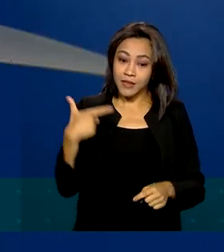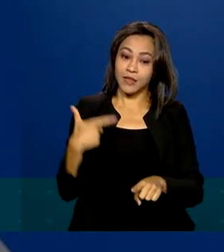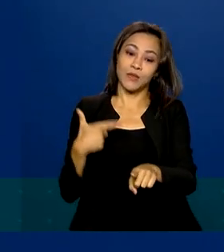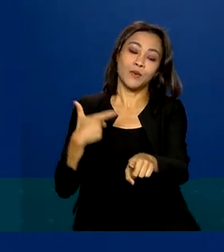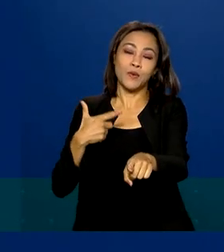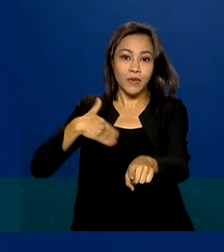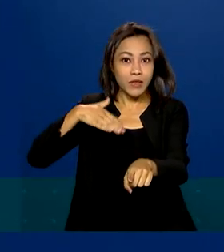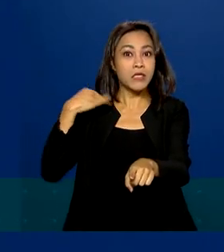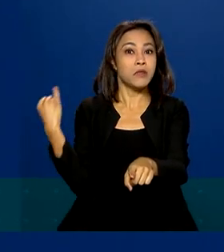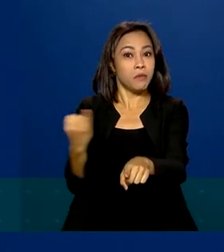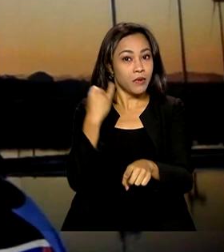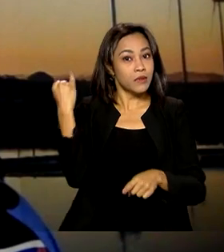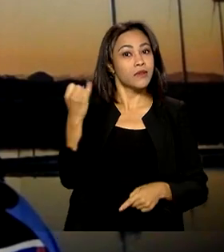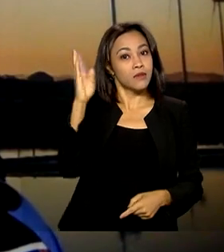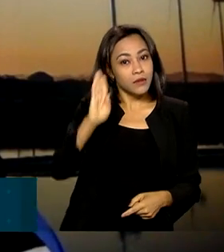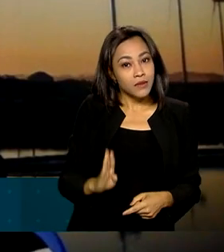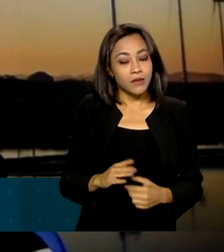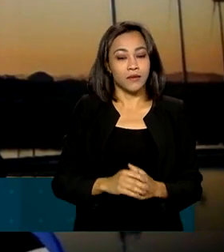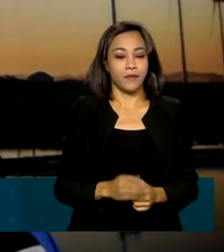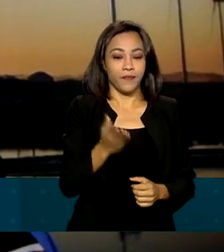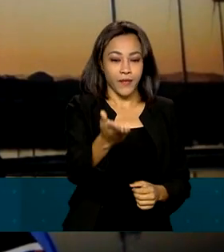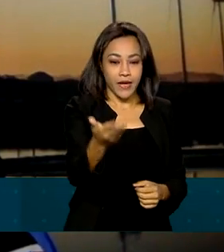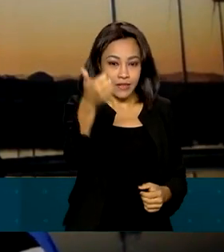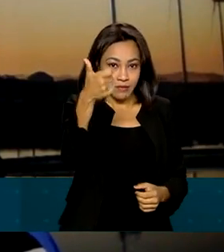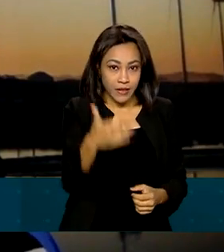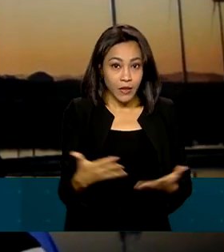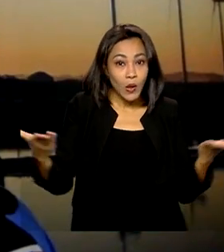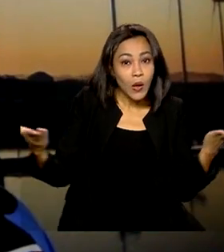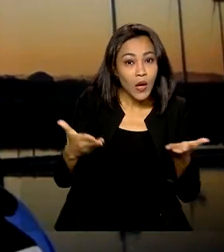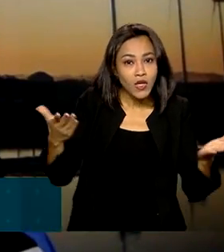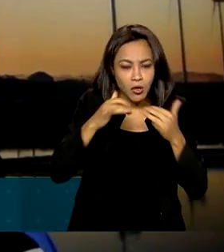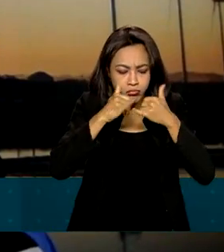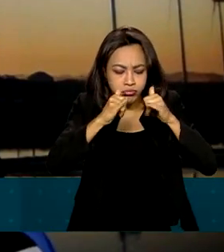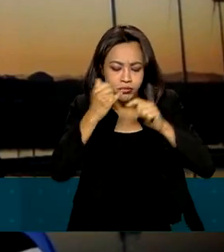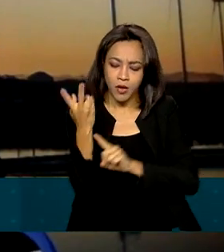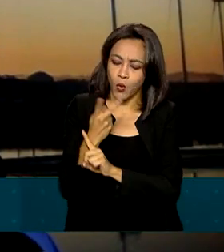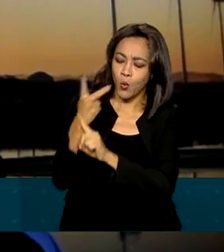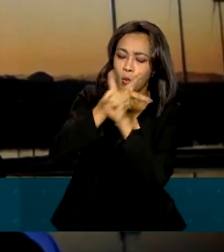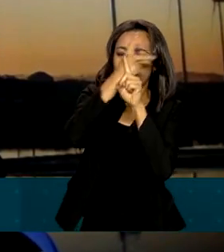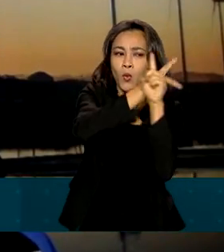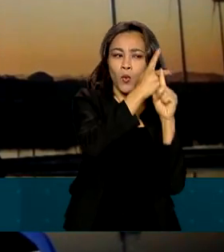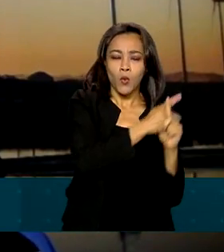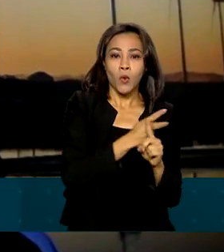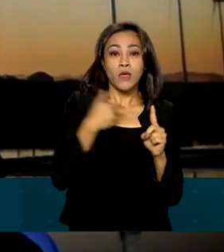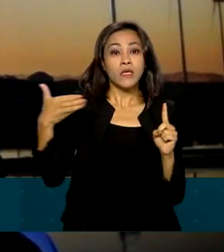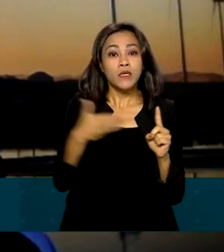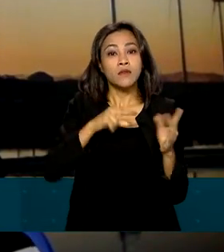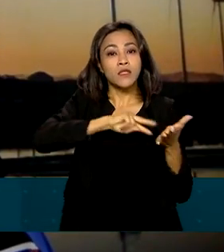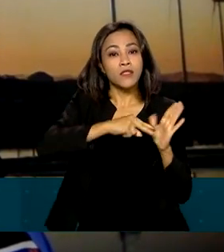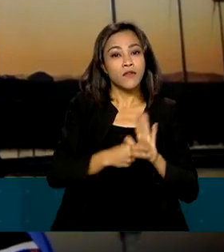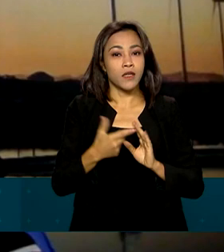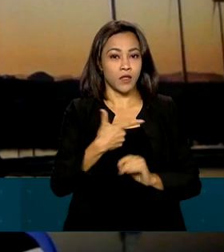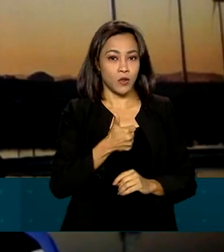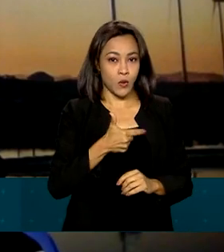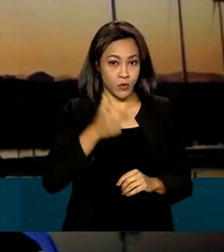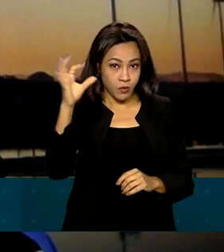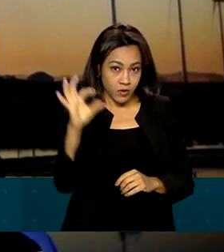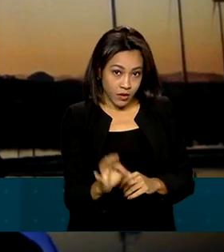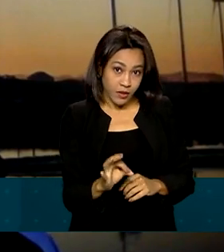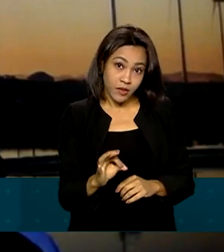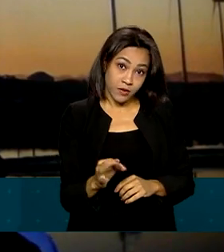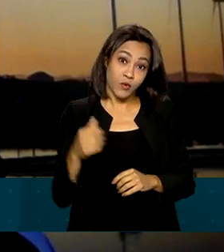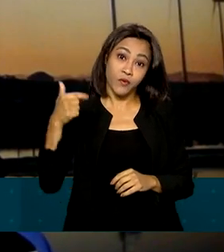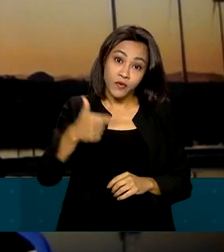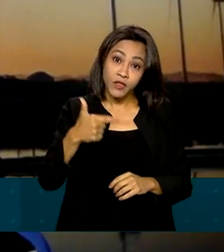energética brasileira. Hoje, a energia eólica representa 12% da matriz elétrica nacional com 22